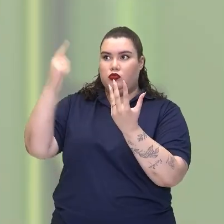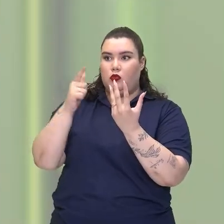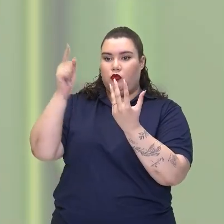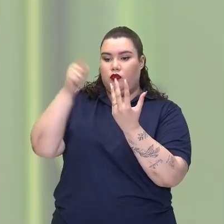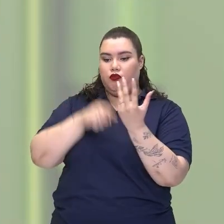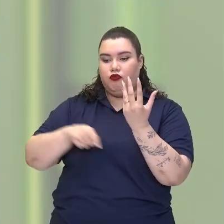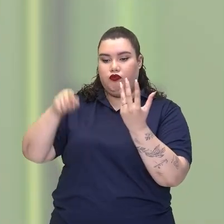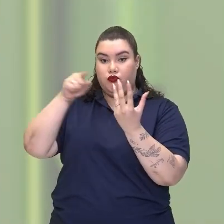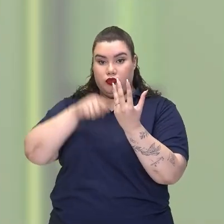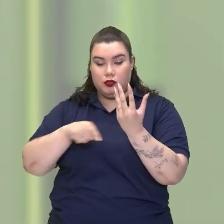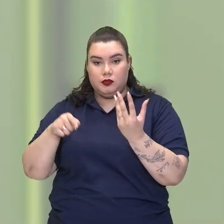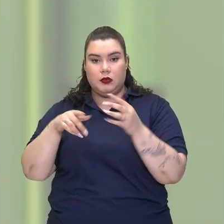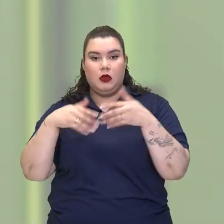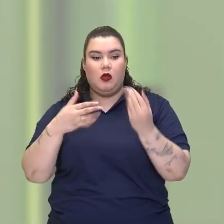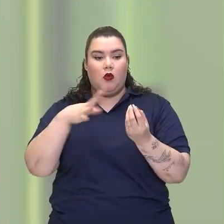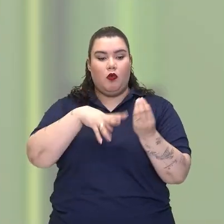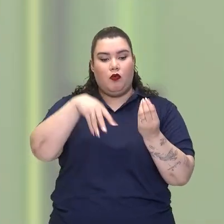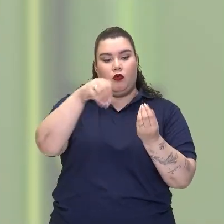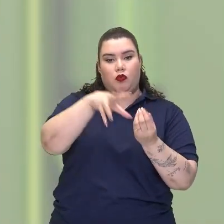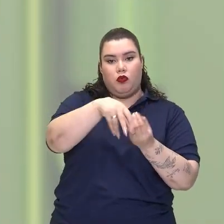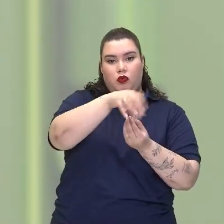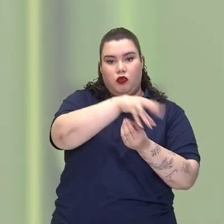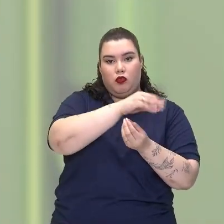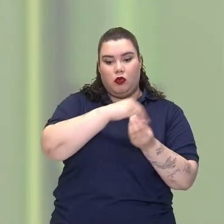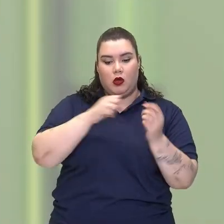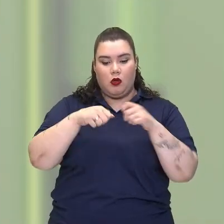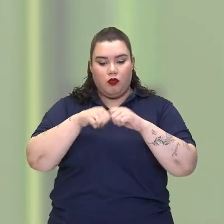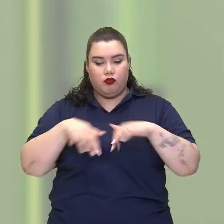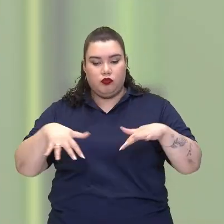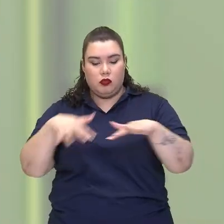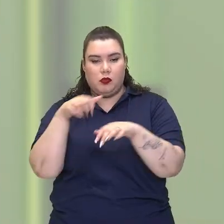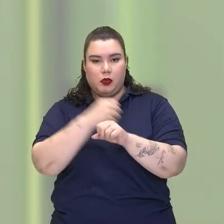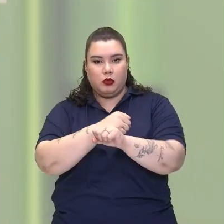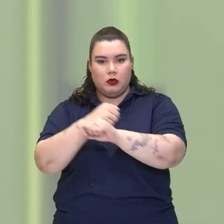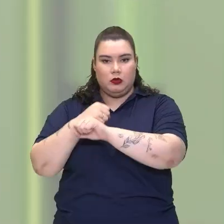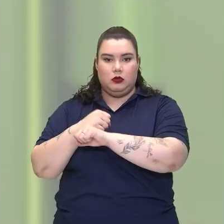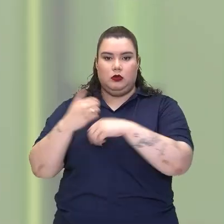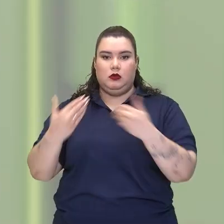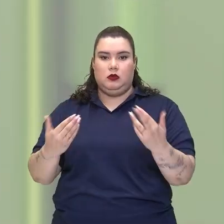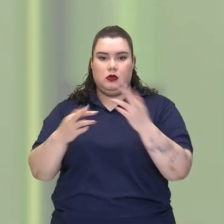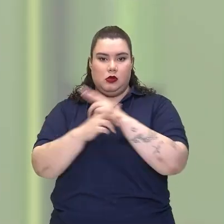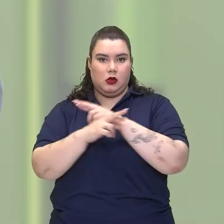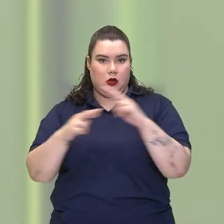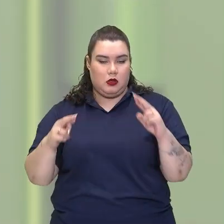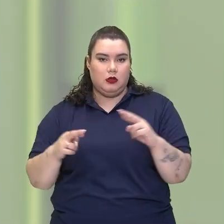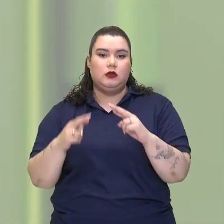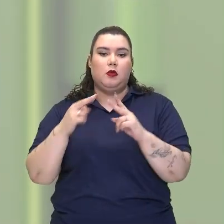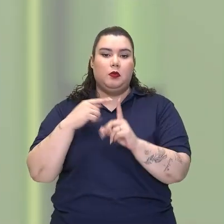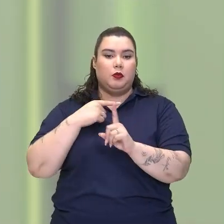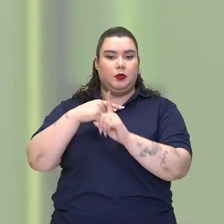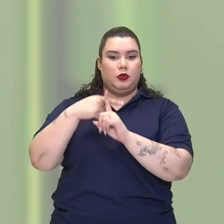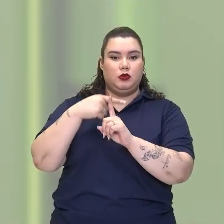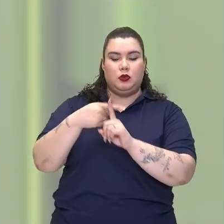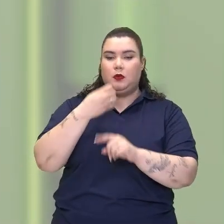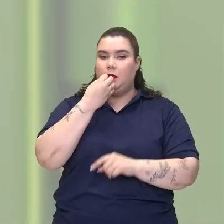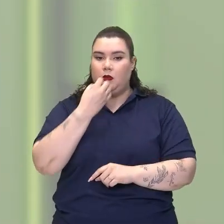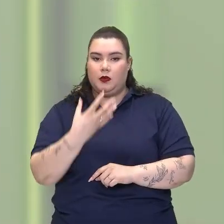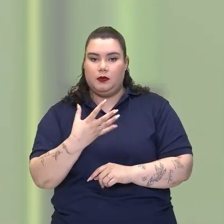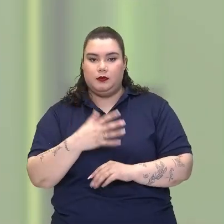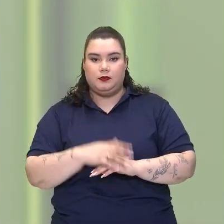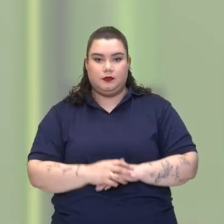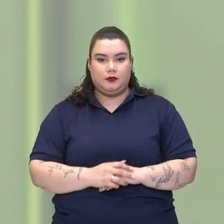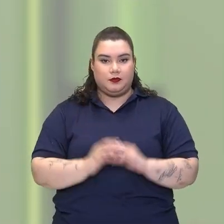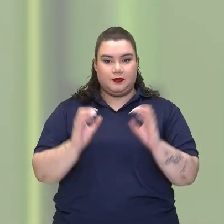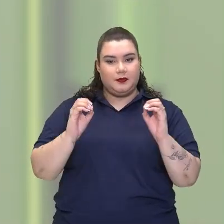já consegue dar uma certa umidade para aquele espaço, proteção também, né? Entre outros fatores ali onde um vai beneficiando ao outro,